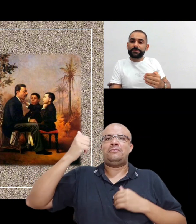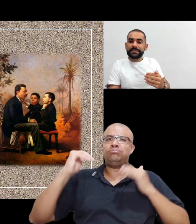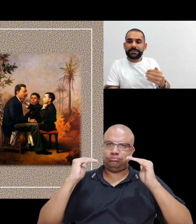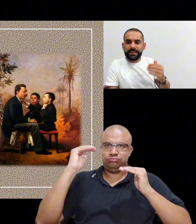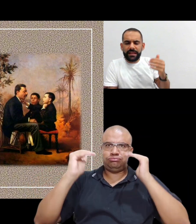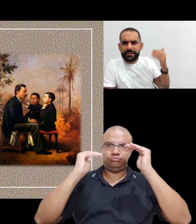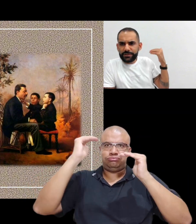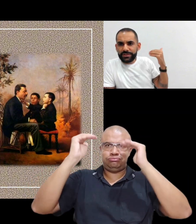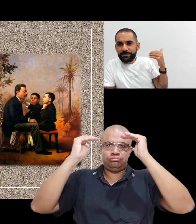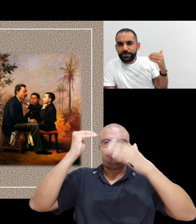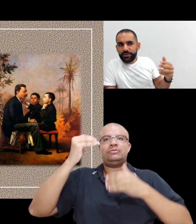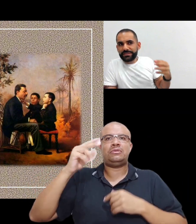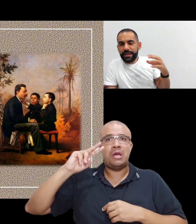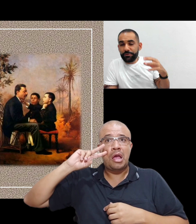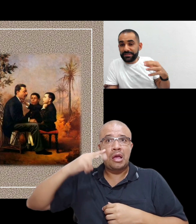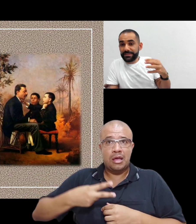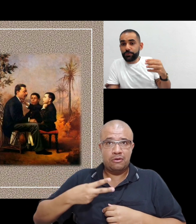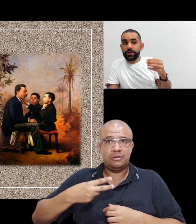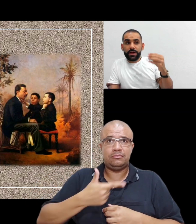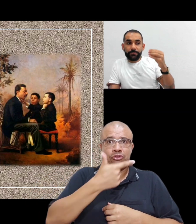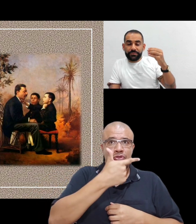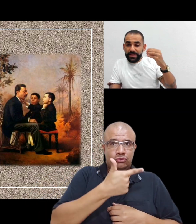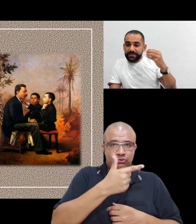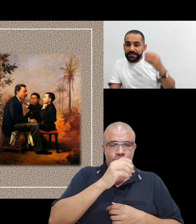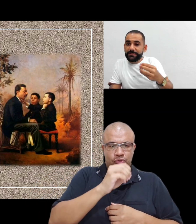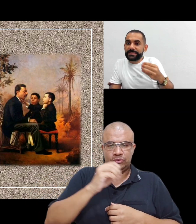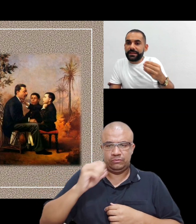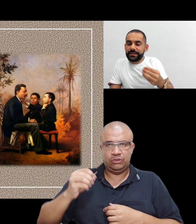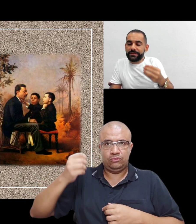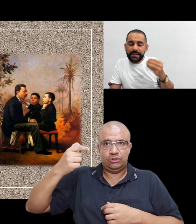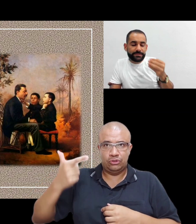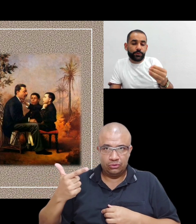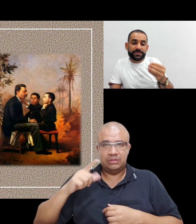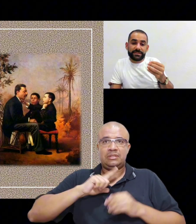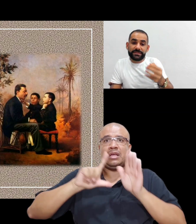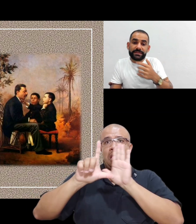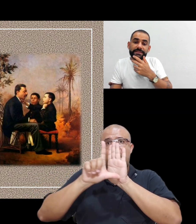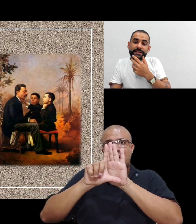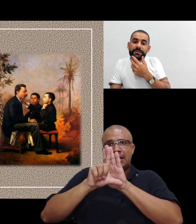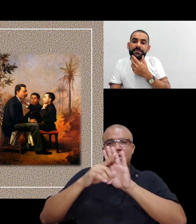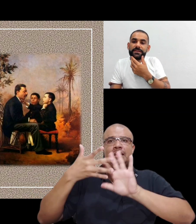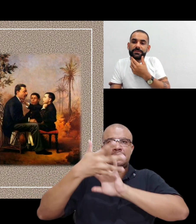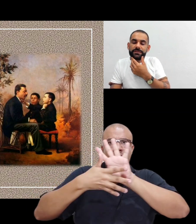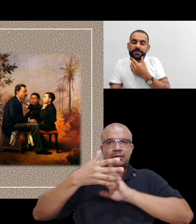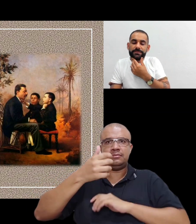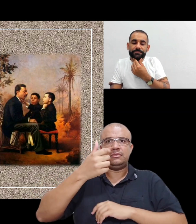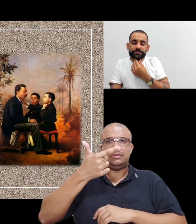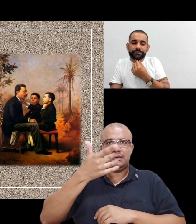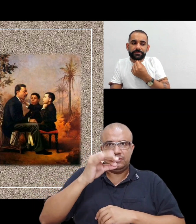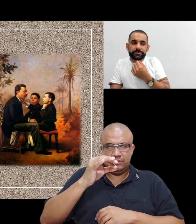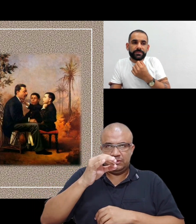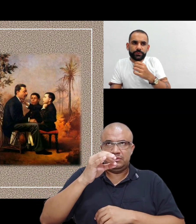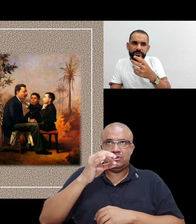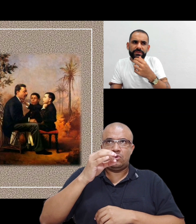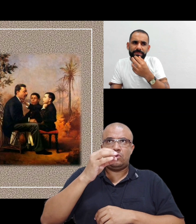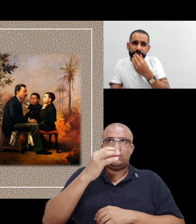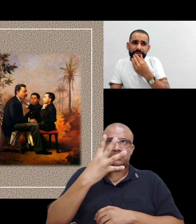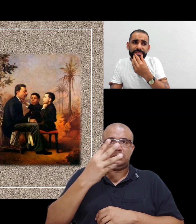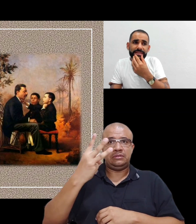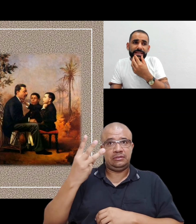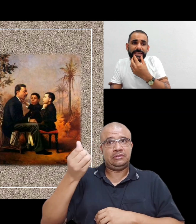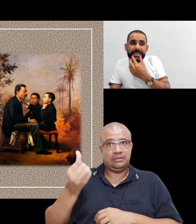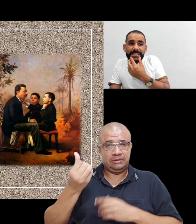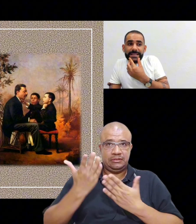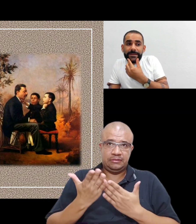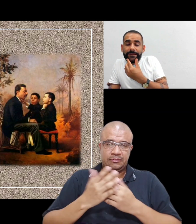da Libras, lá desde 2002, que reconheceu através da Lei 10.436, né, do ano de